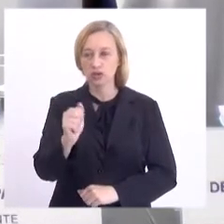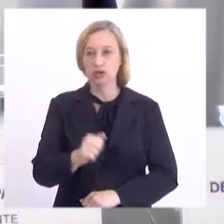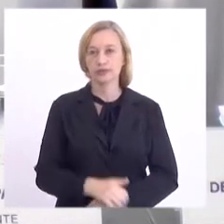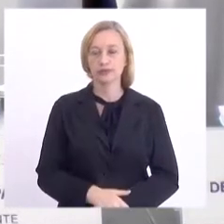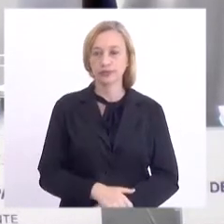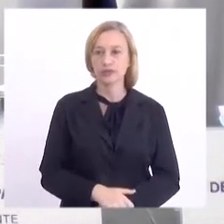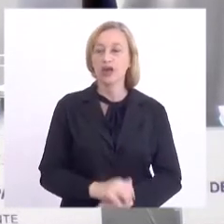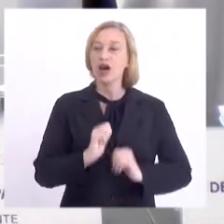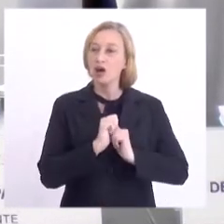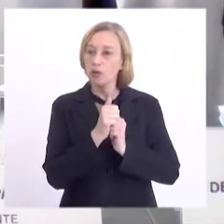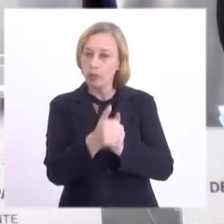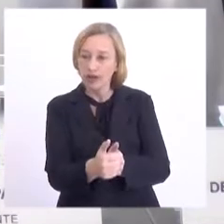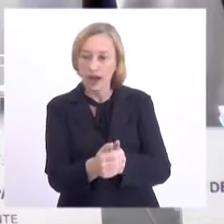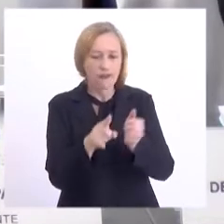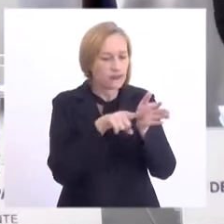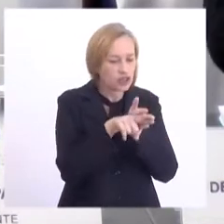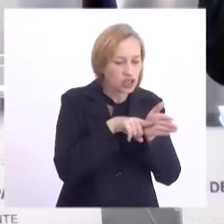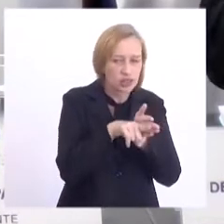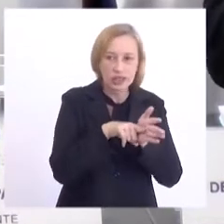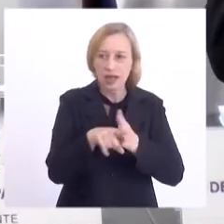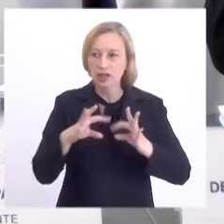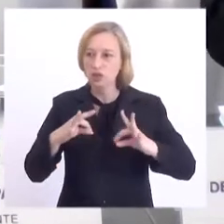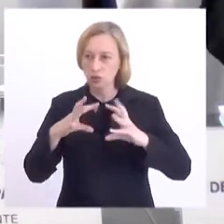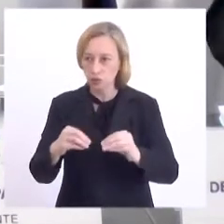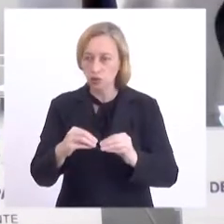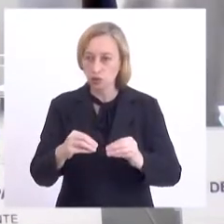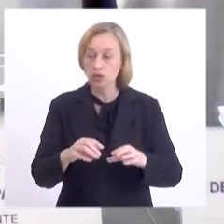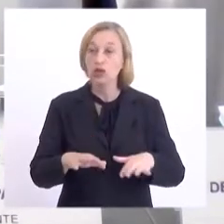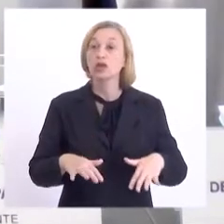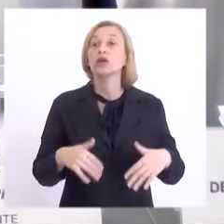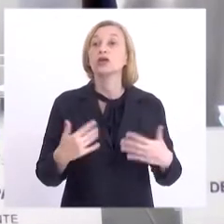comparar a fiscalizar vi enquanto